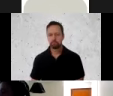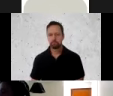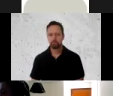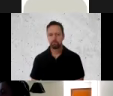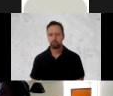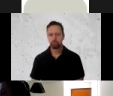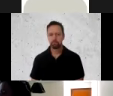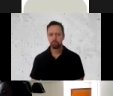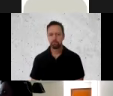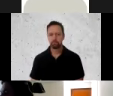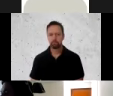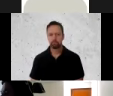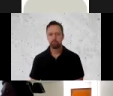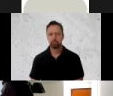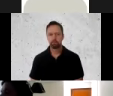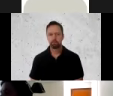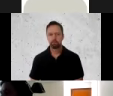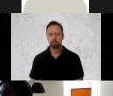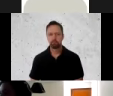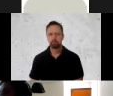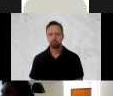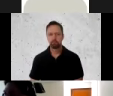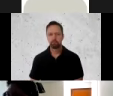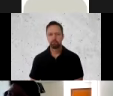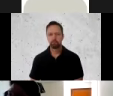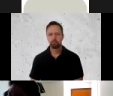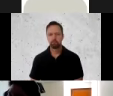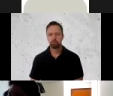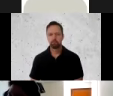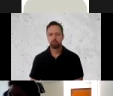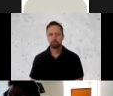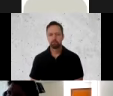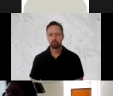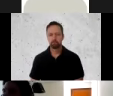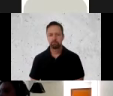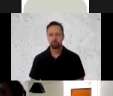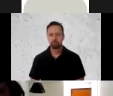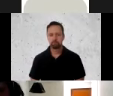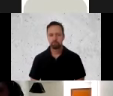modelo, esse resultado aqui não era significativo. Já nesse, ele é significativo.